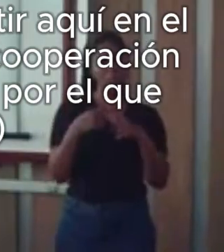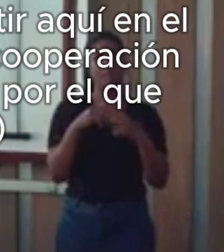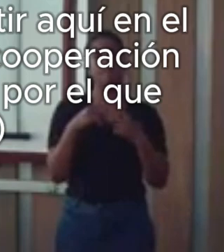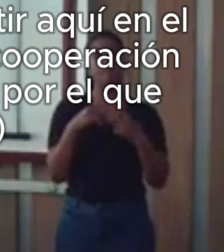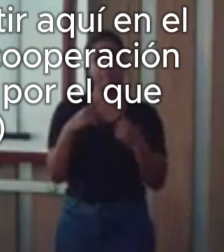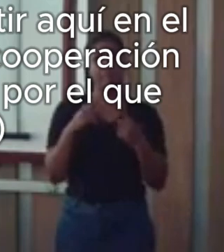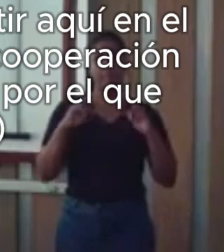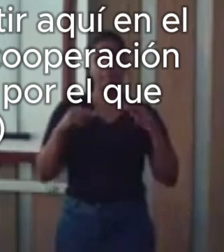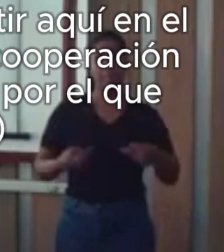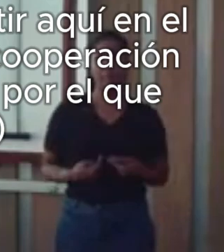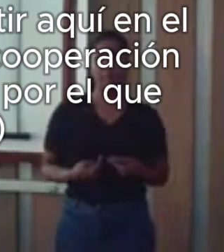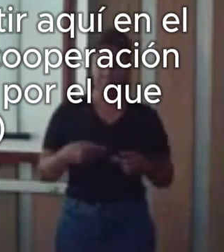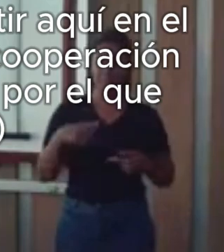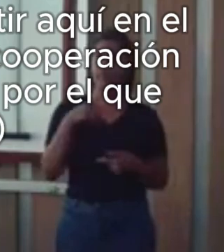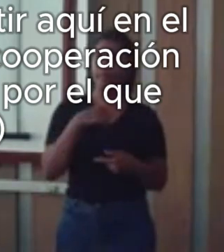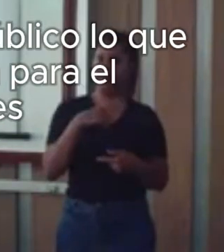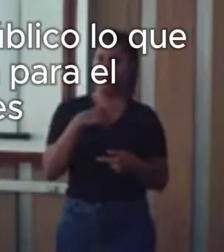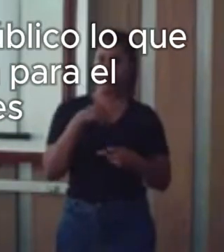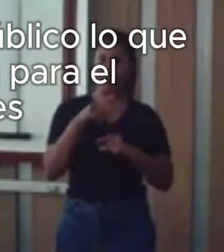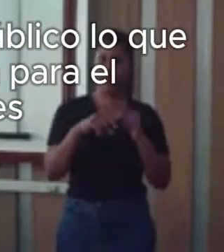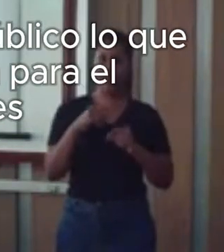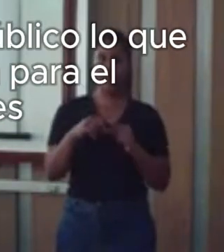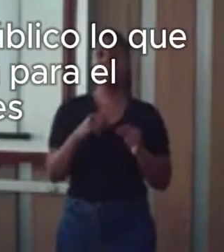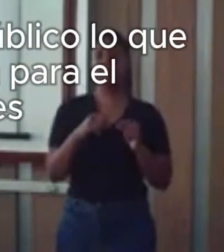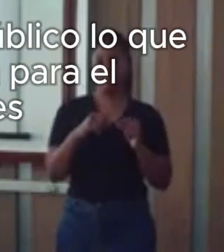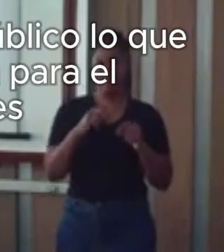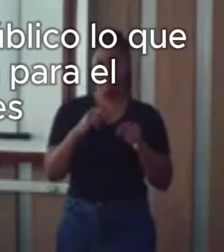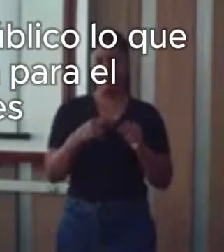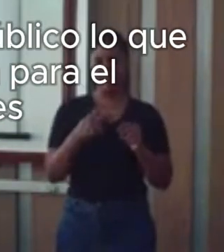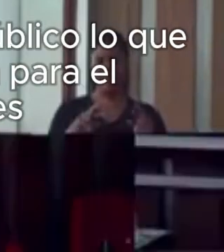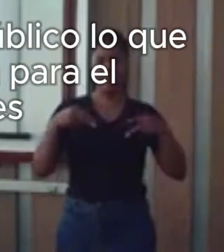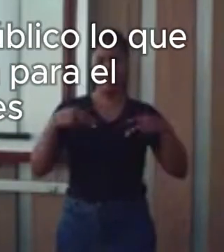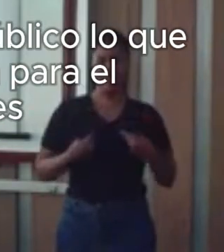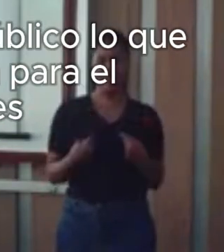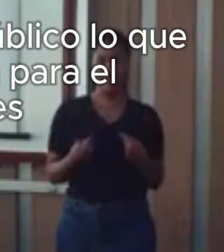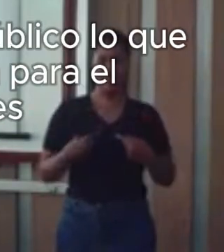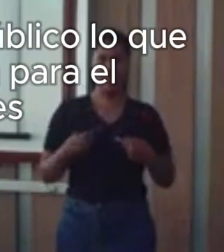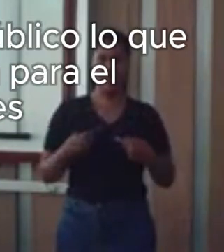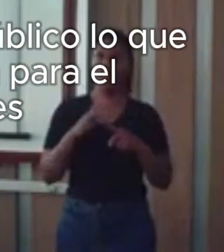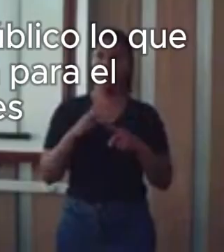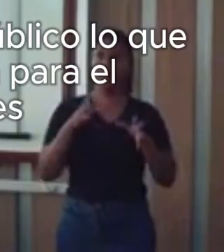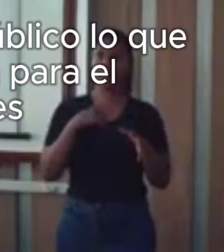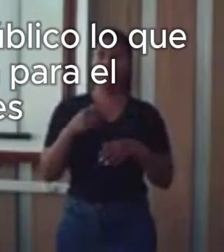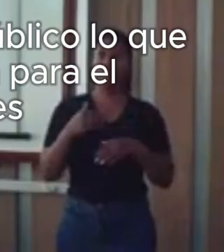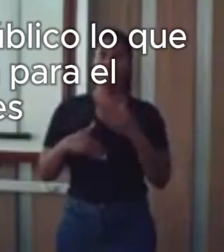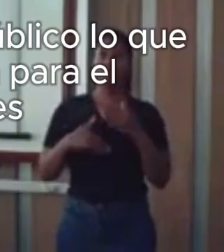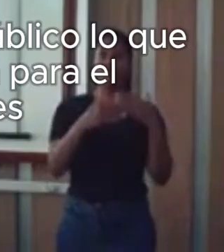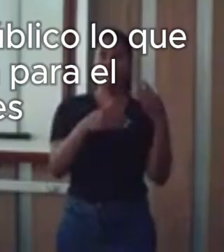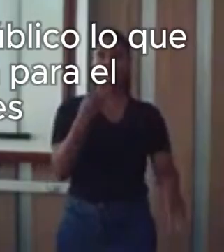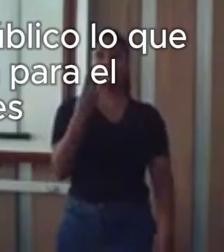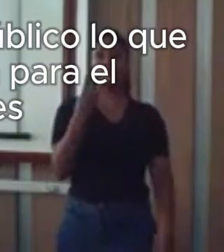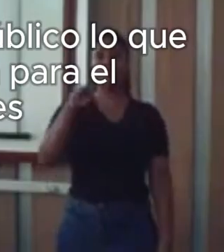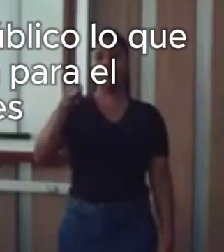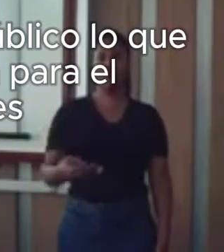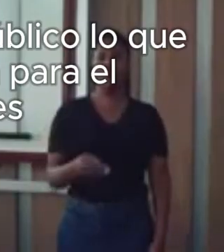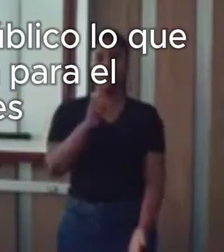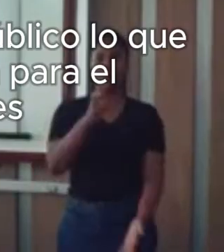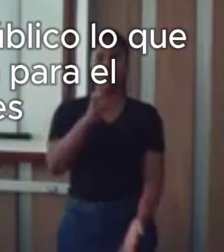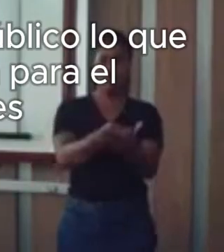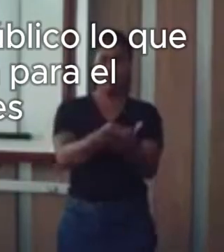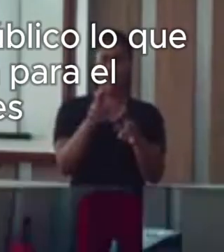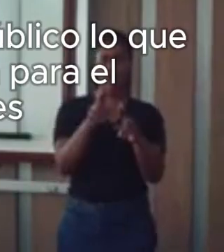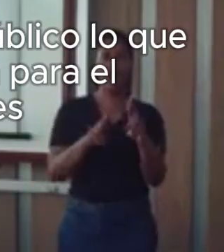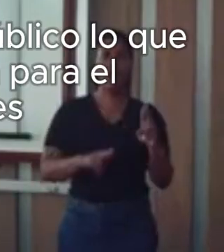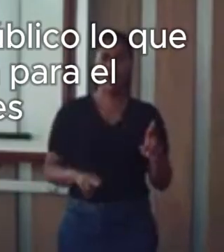eles pagaram ao UFRJ esses 3 milhões, reconhecendo que tinha um desenvolvimento antes, então ressarciu o público, né, sobre